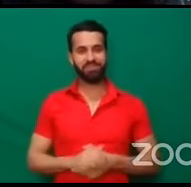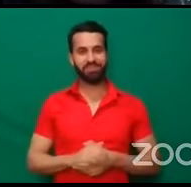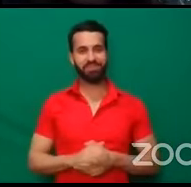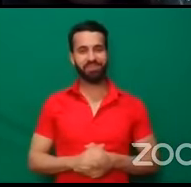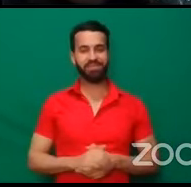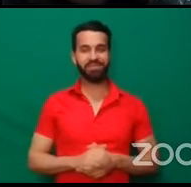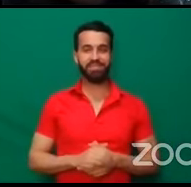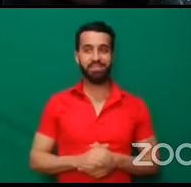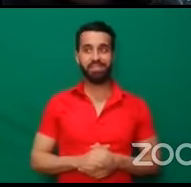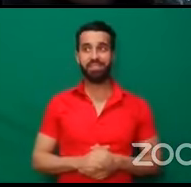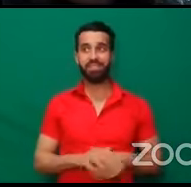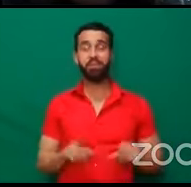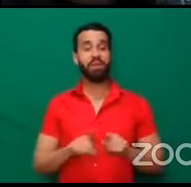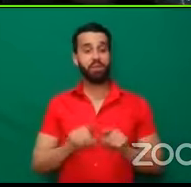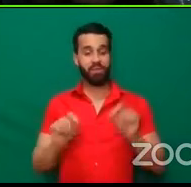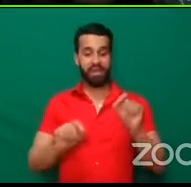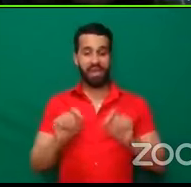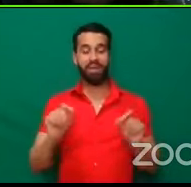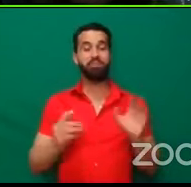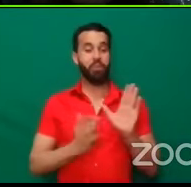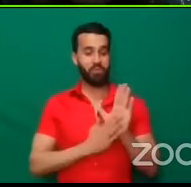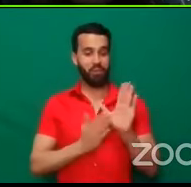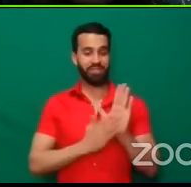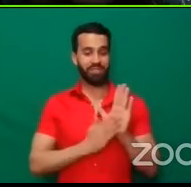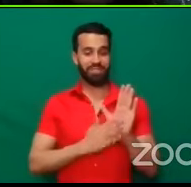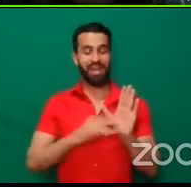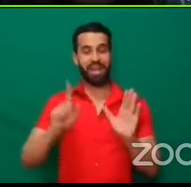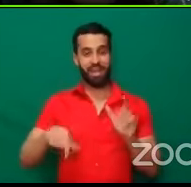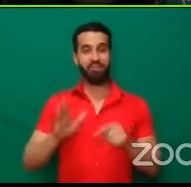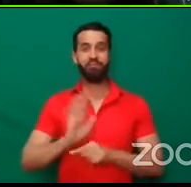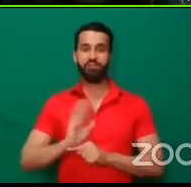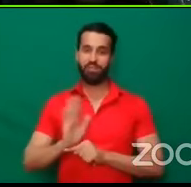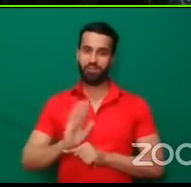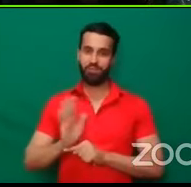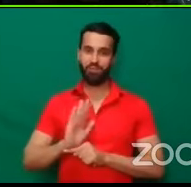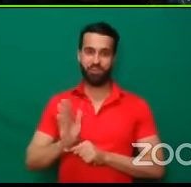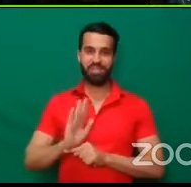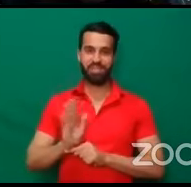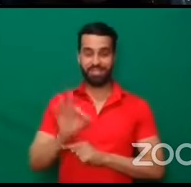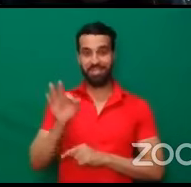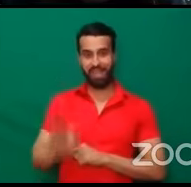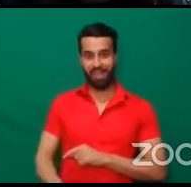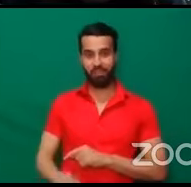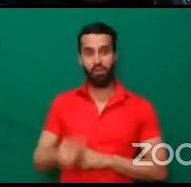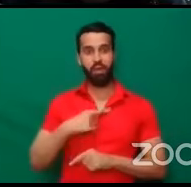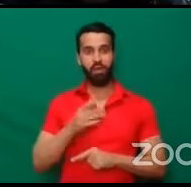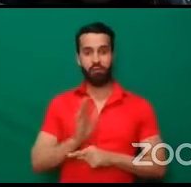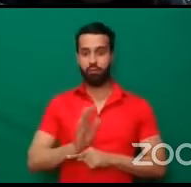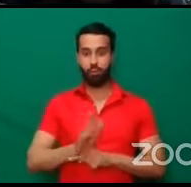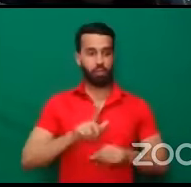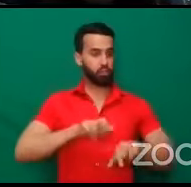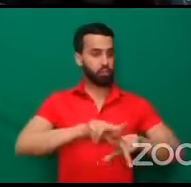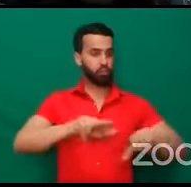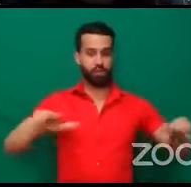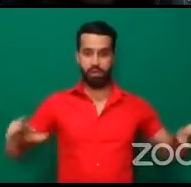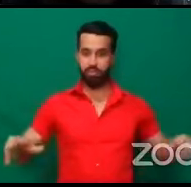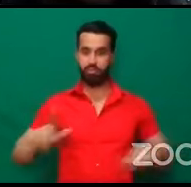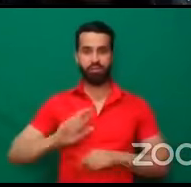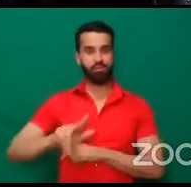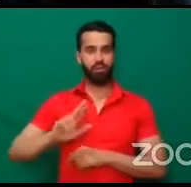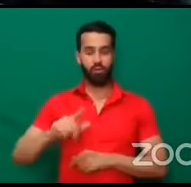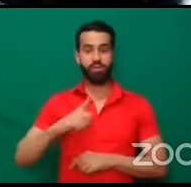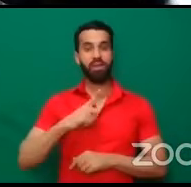justamente a proposta, né? Acho que um filme tem que ser isso. Não existe filme diferente do outro, e a